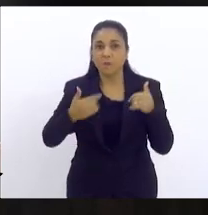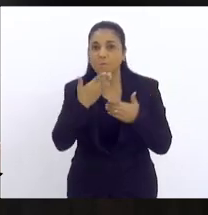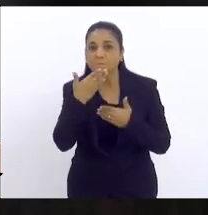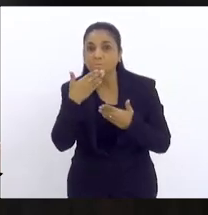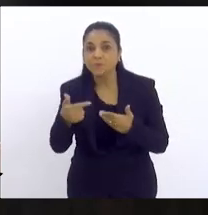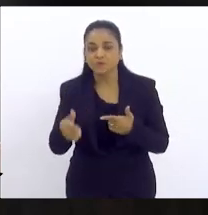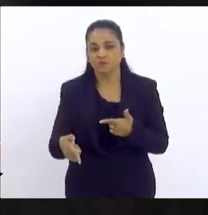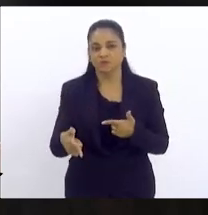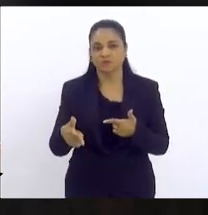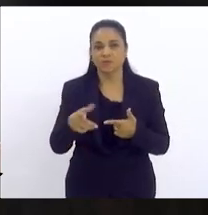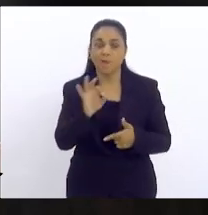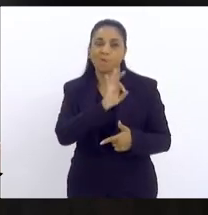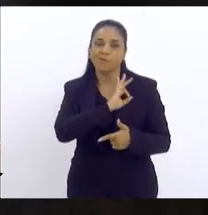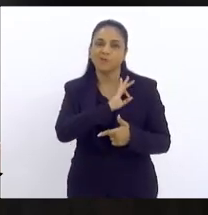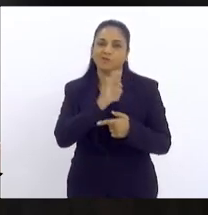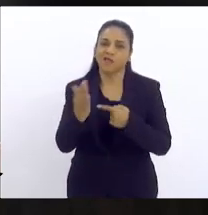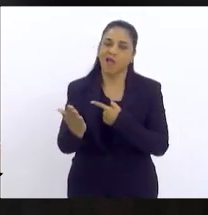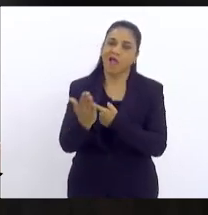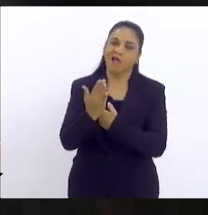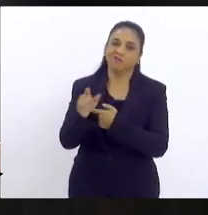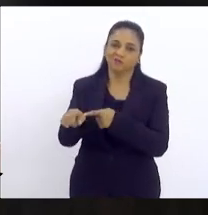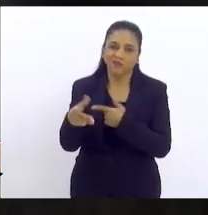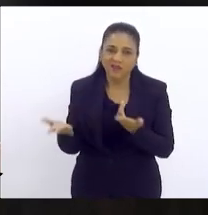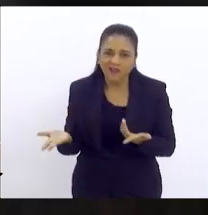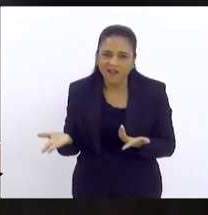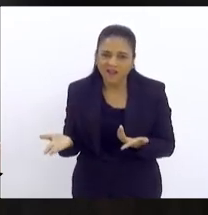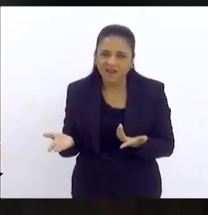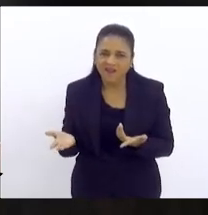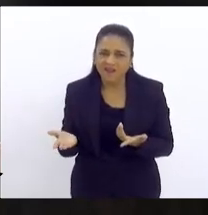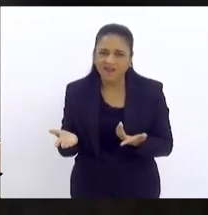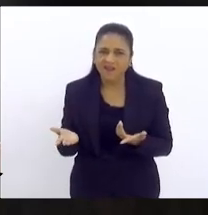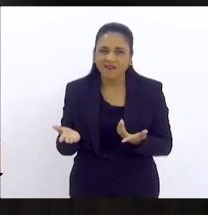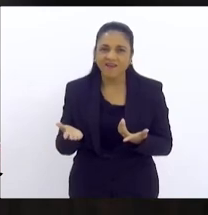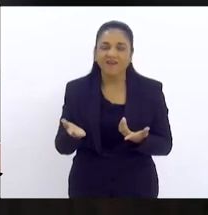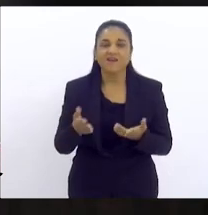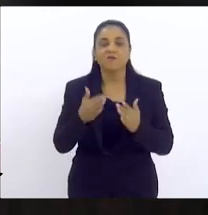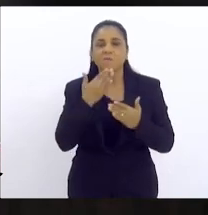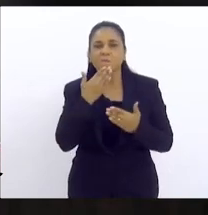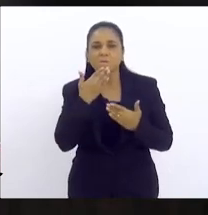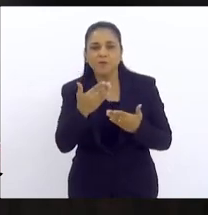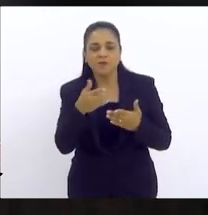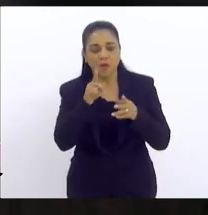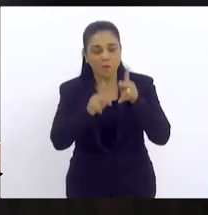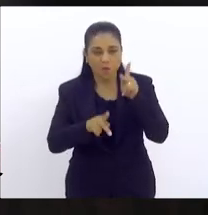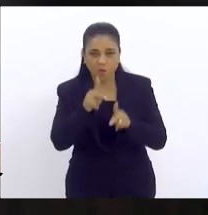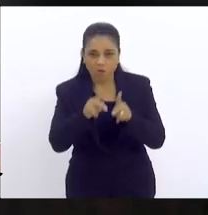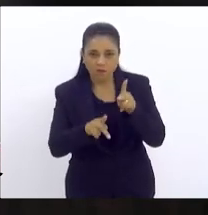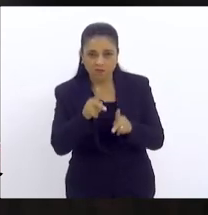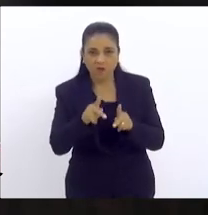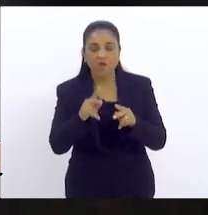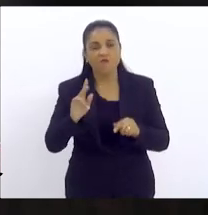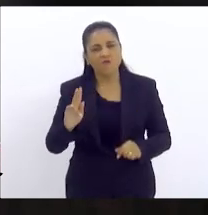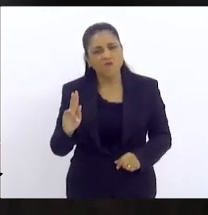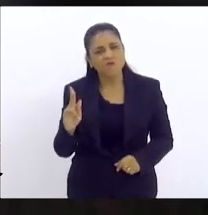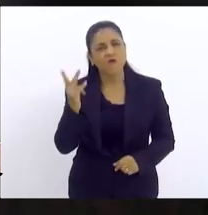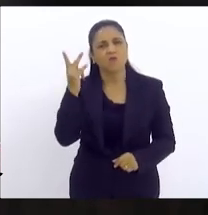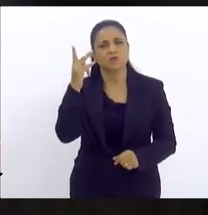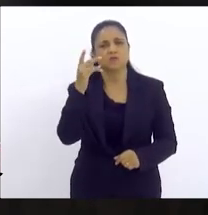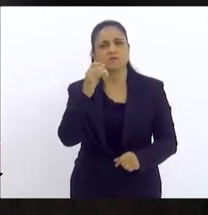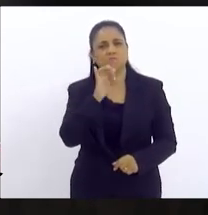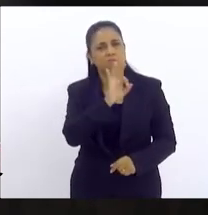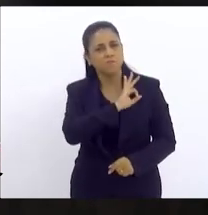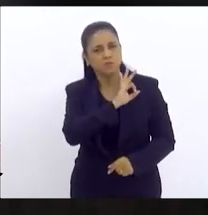pelo amor de Deus Polícia Vem nos ajudar mas aí onde eu faço um apelo a toda a população que valorize os nossos bons policiais